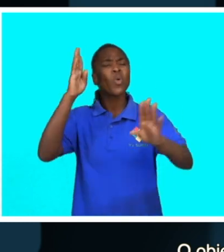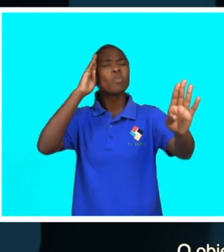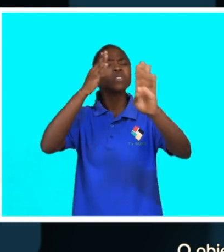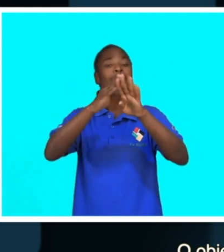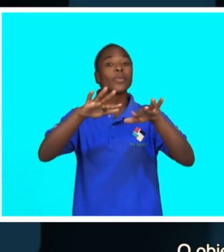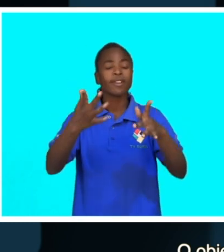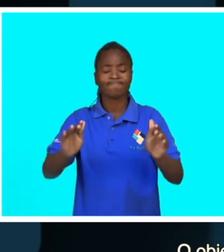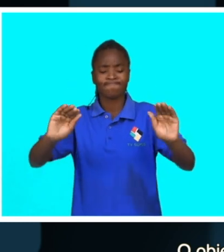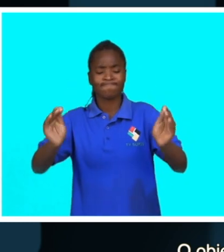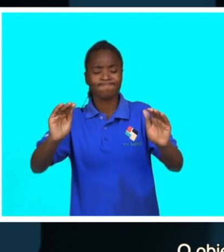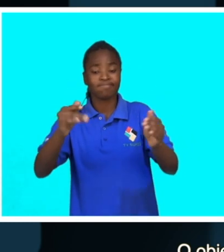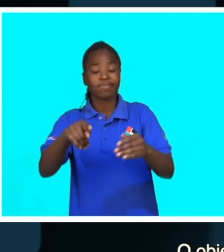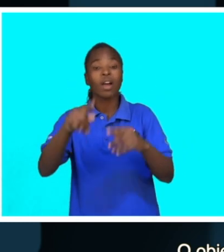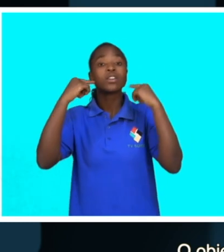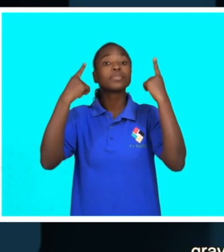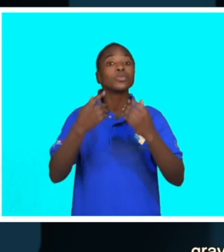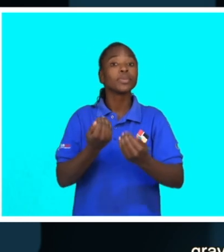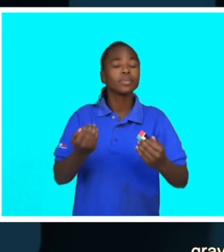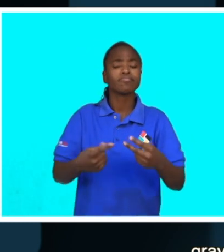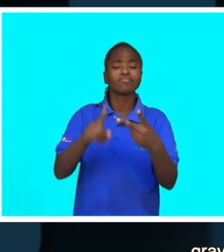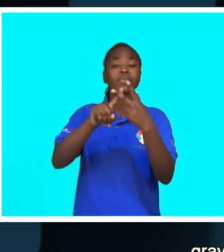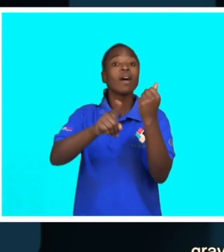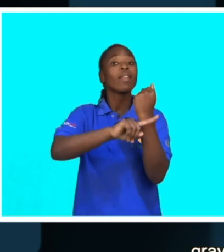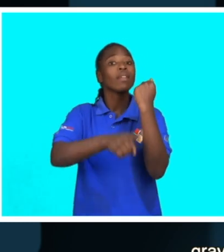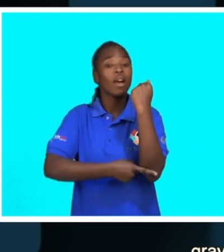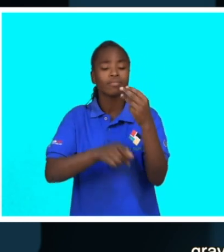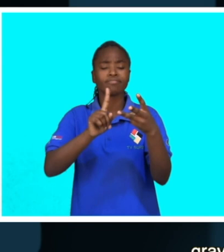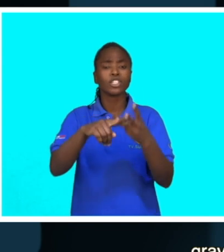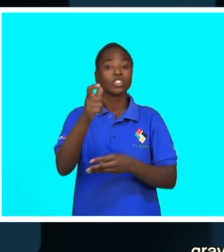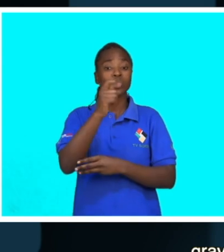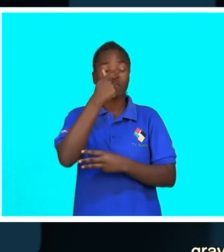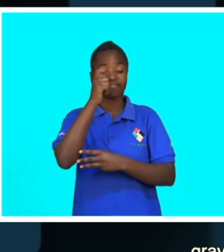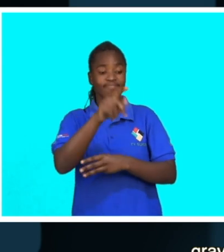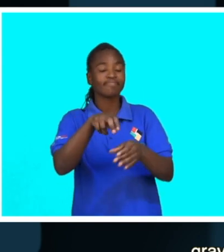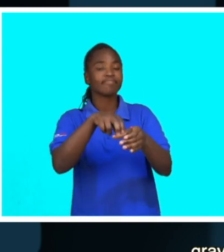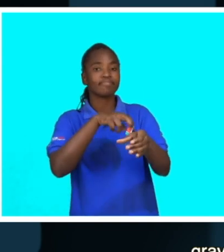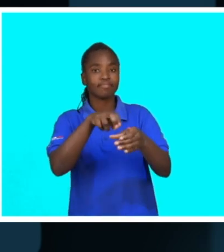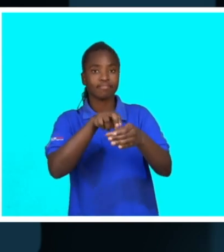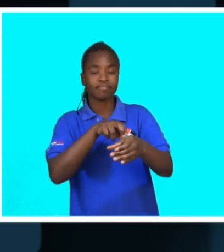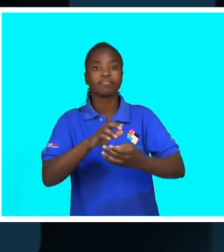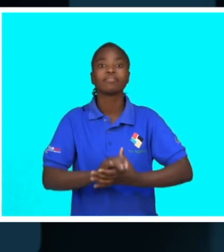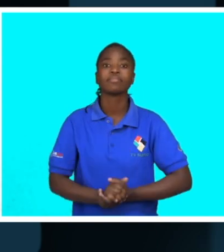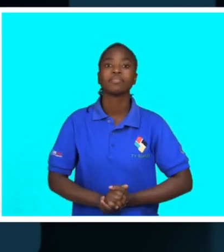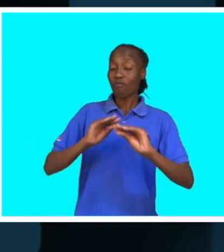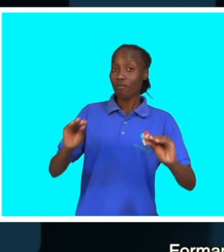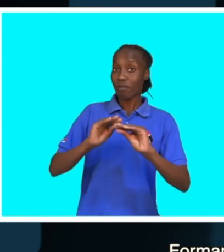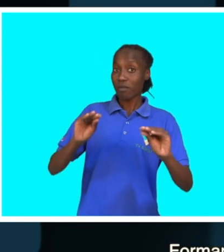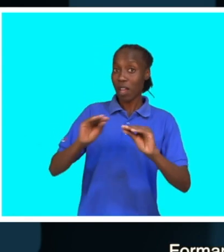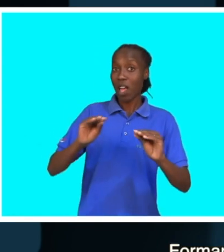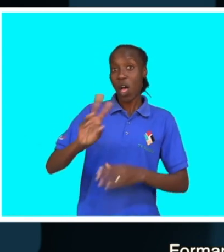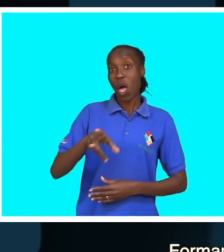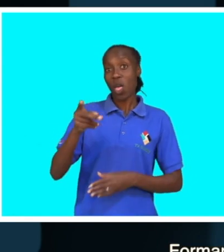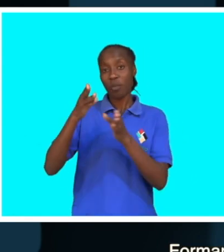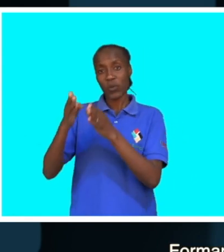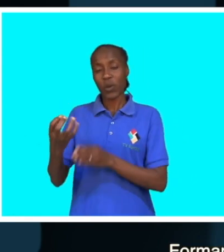é assegurar a redução dos casamentos prematuros, gravidez precoce e desistência escolar por parte da Rapariga. Formar